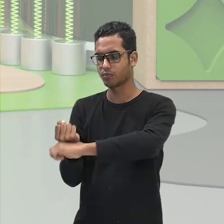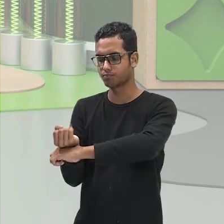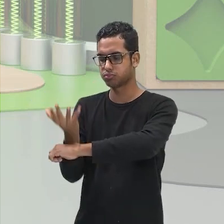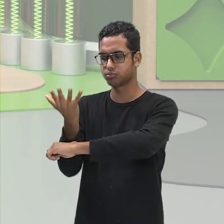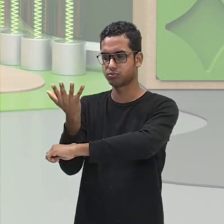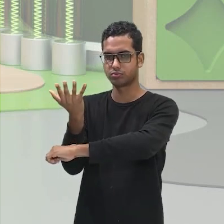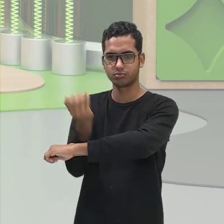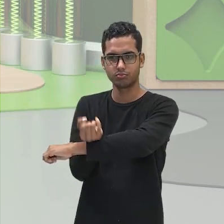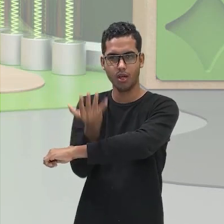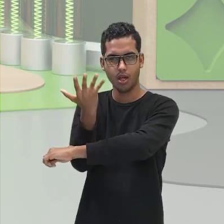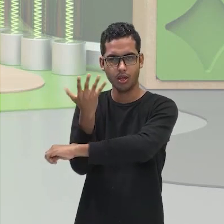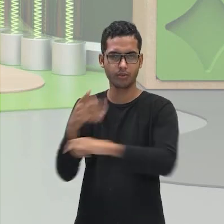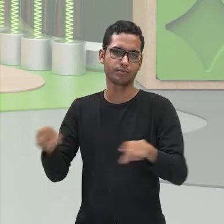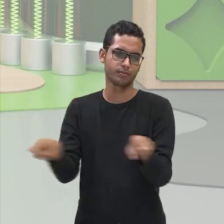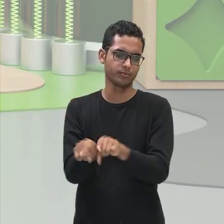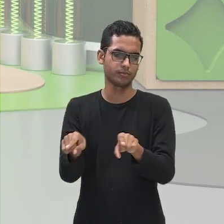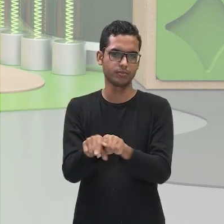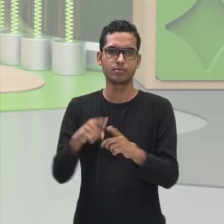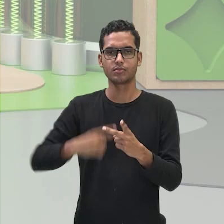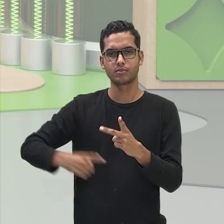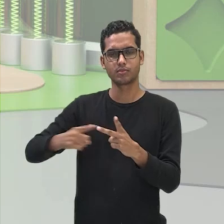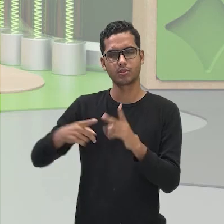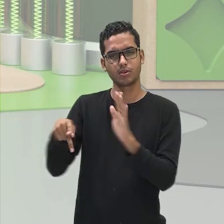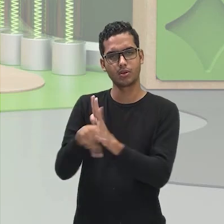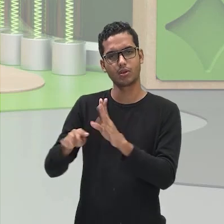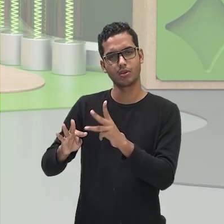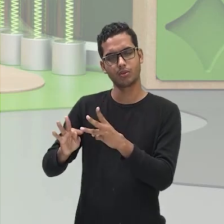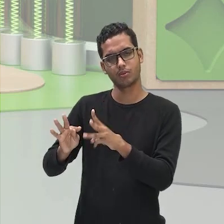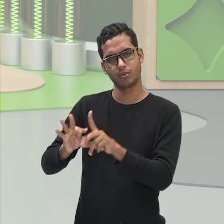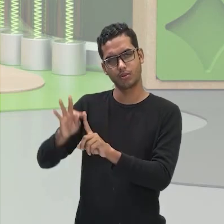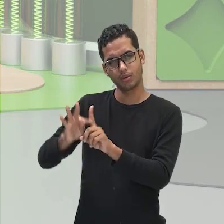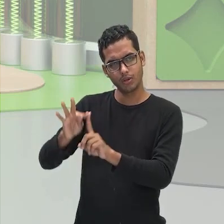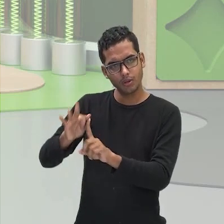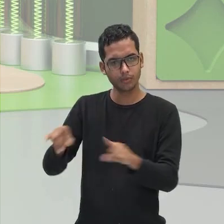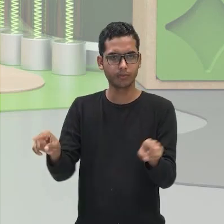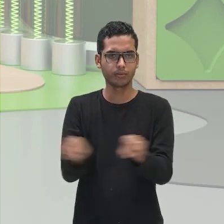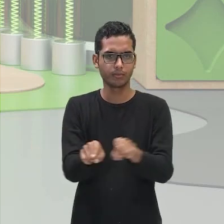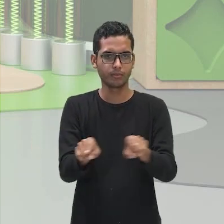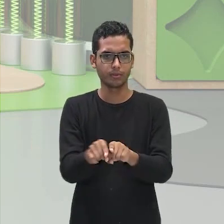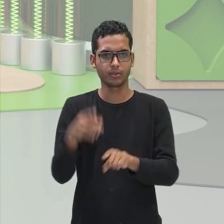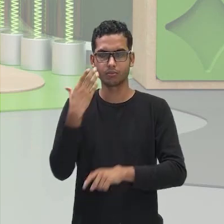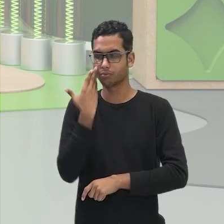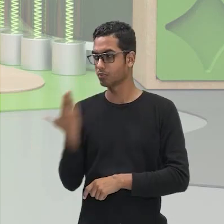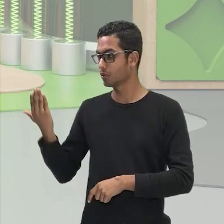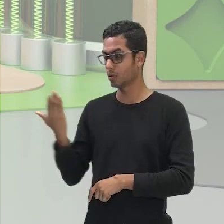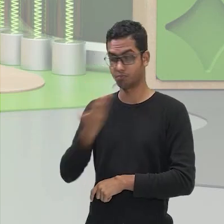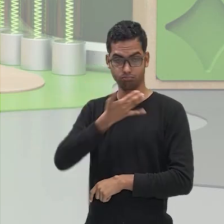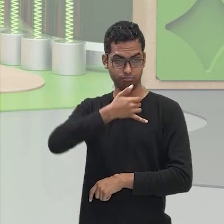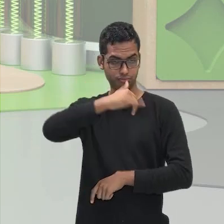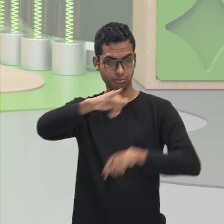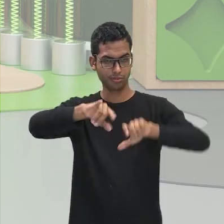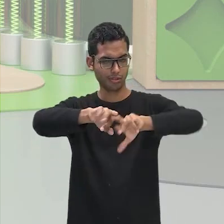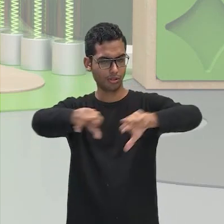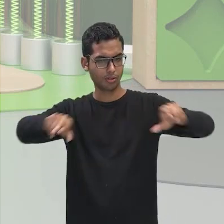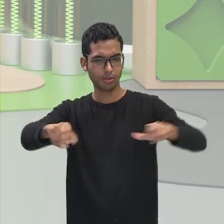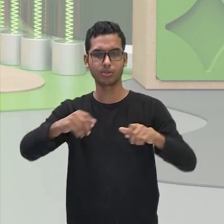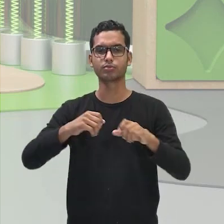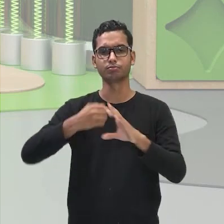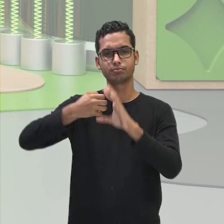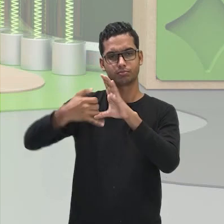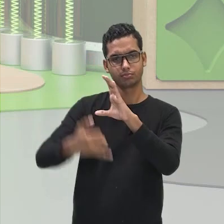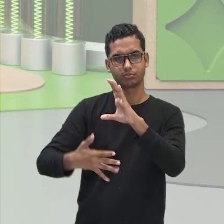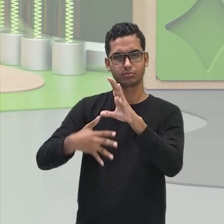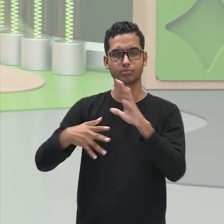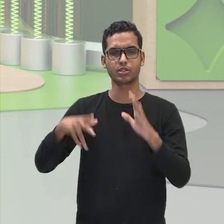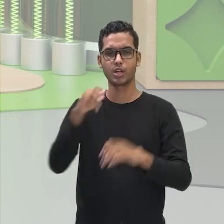para iniciar, a gente tem aqui essa imagem, no centro a gente tem aí energia e algumas situações aí bem características em volta. Ali você pode observar